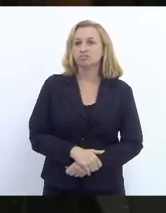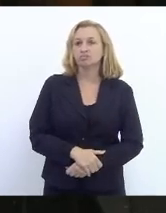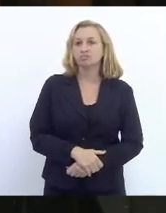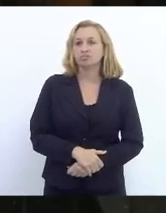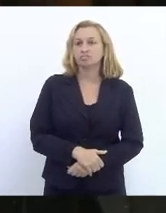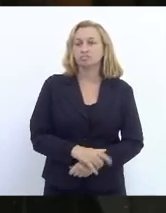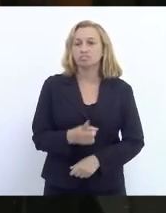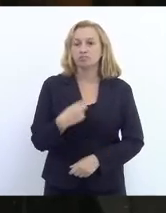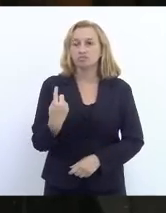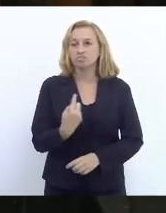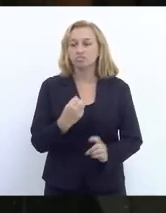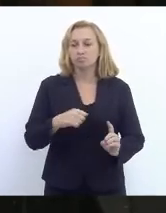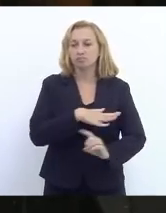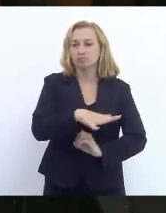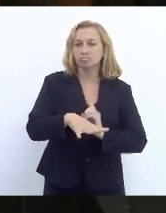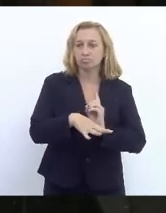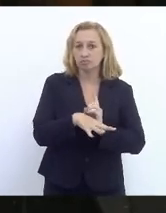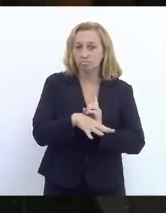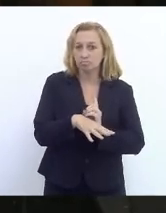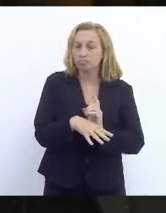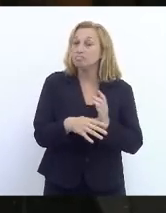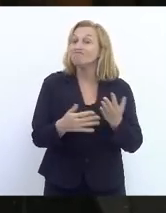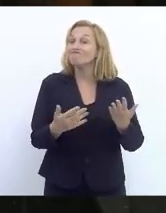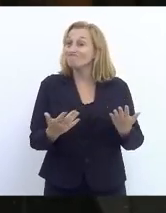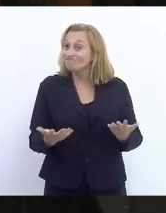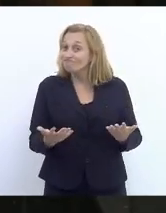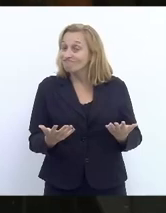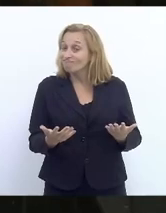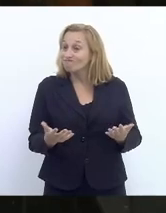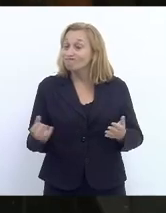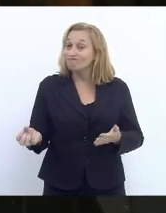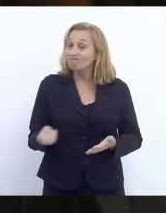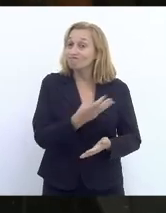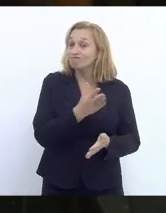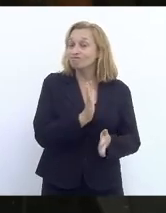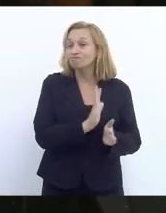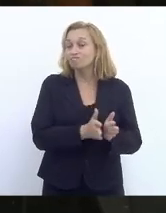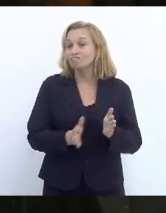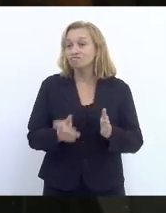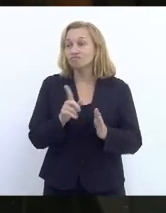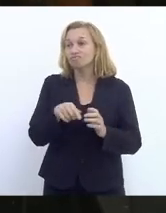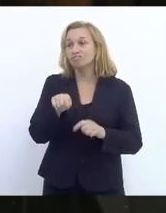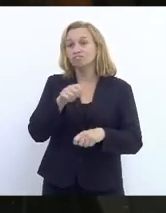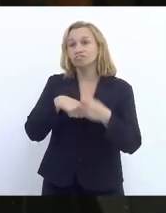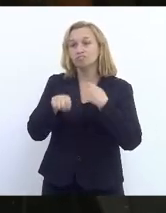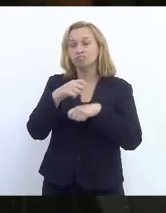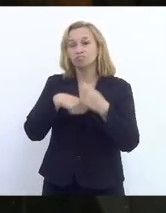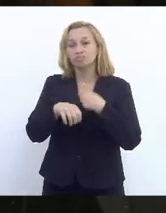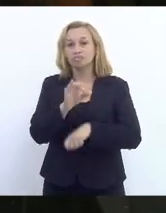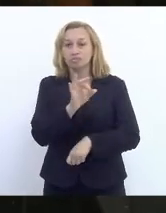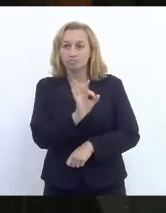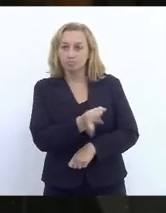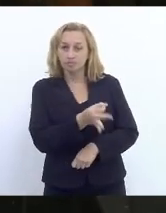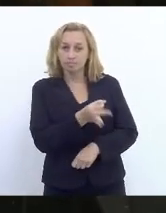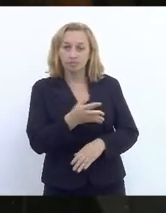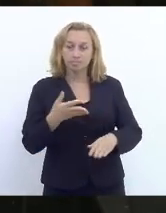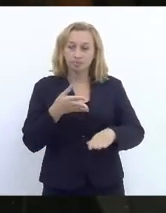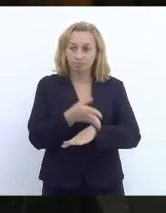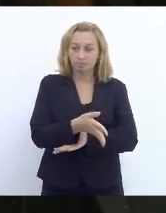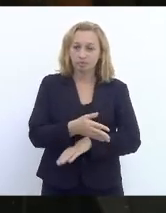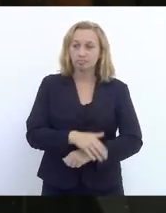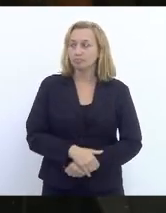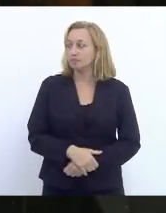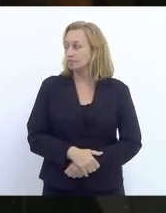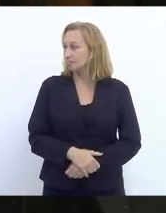da nossa sociedade nessa nova ordem econômica que seguramente chega